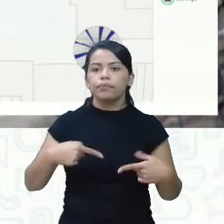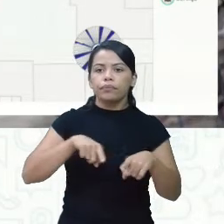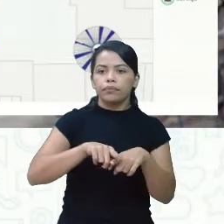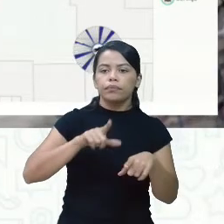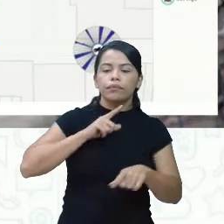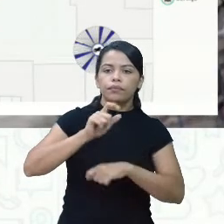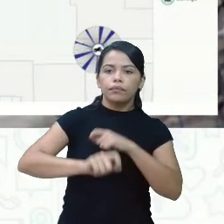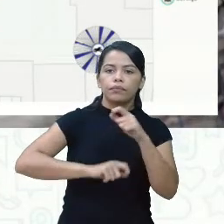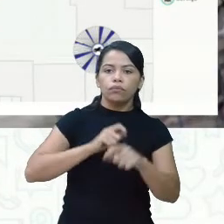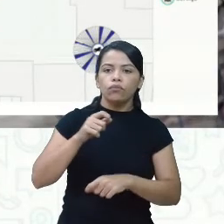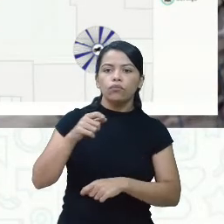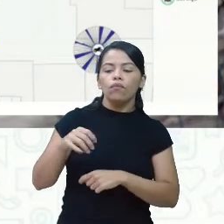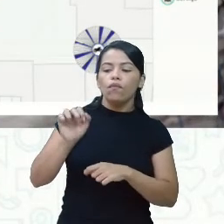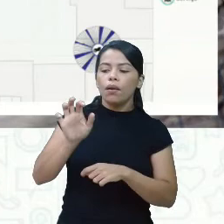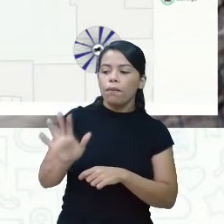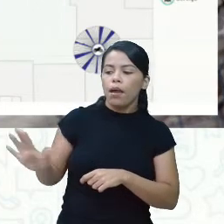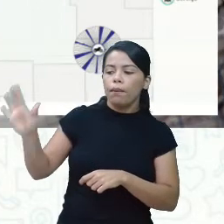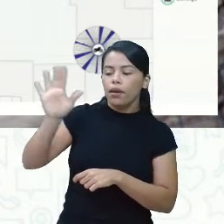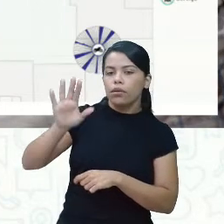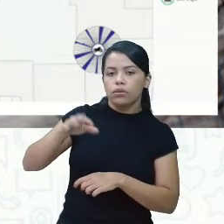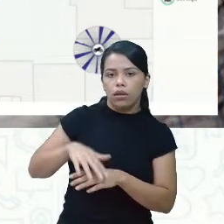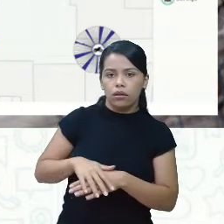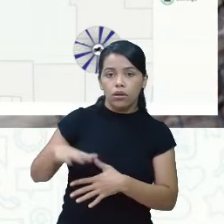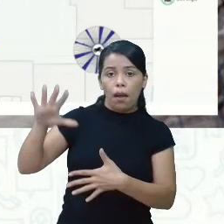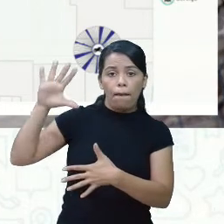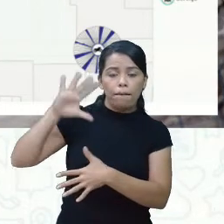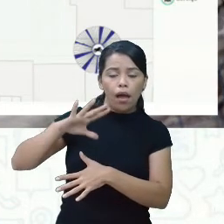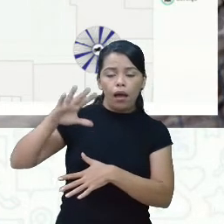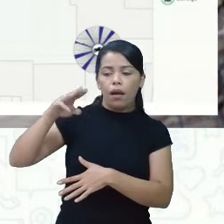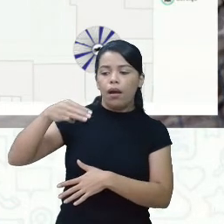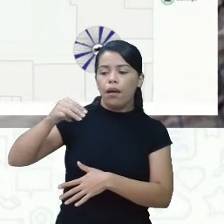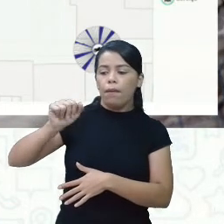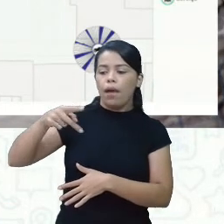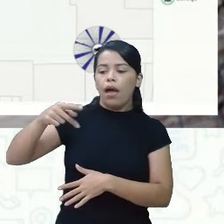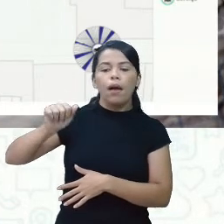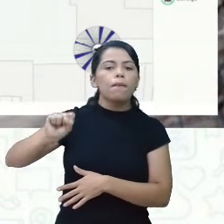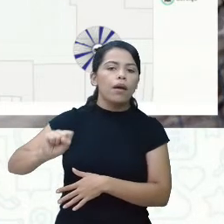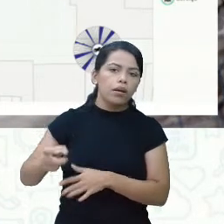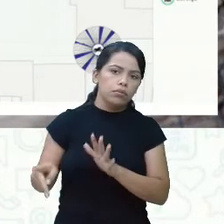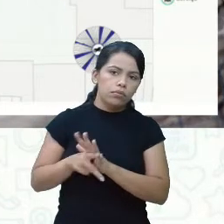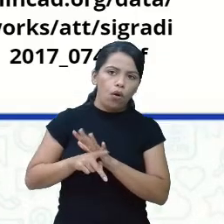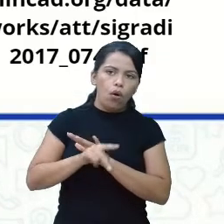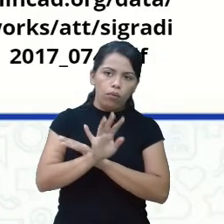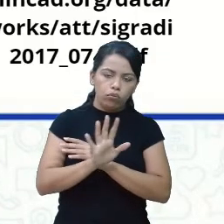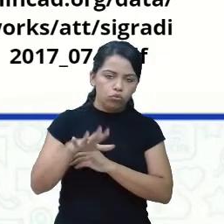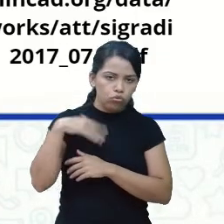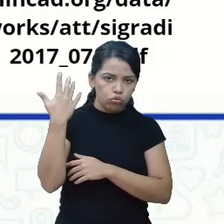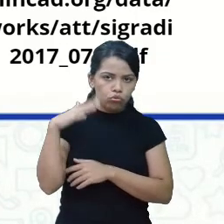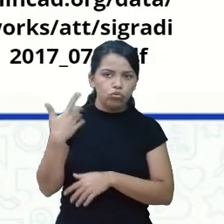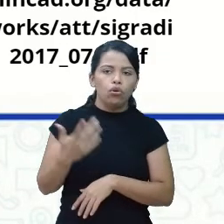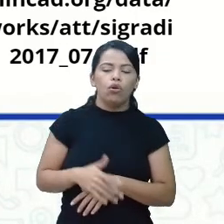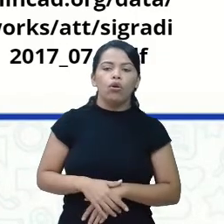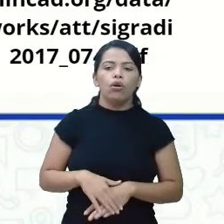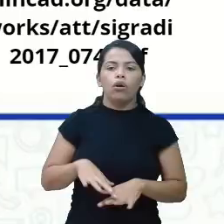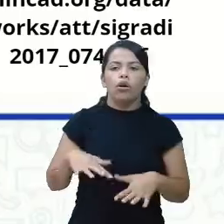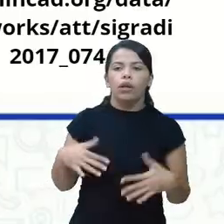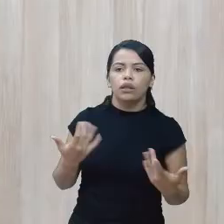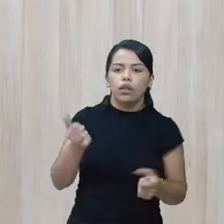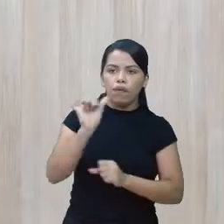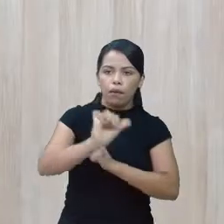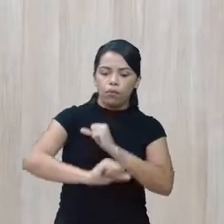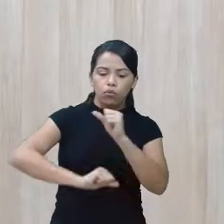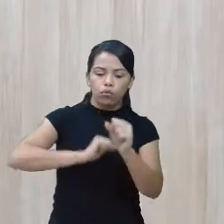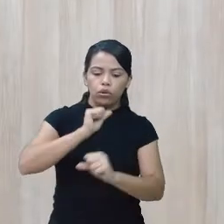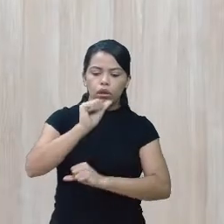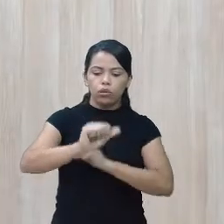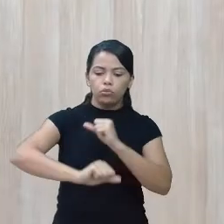não são universais. Cada pessoa que trabalha com som e que precisa fazer esse registro vai mudando a forma de